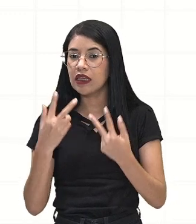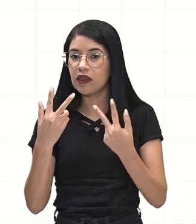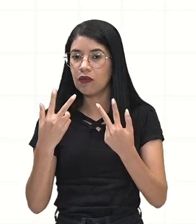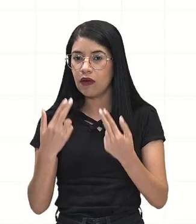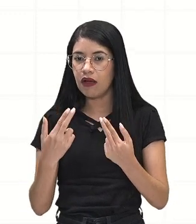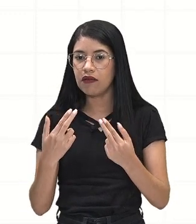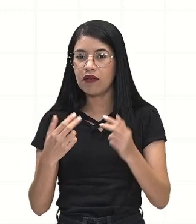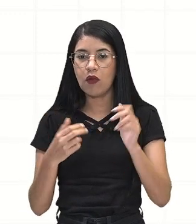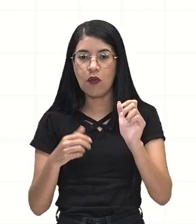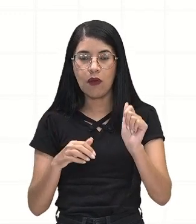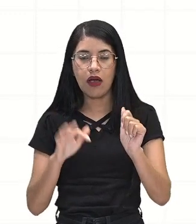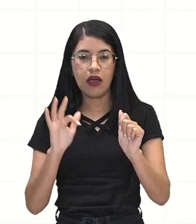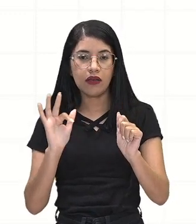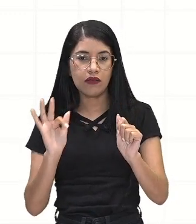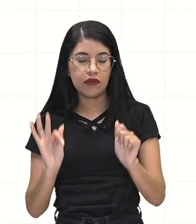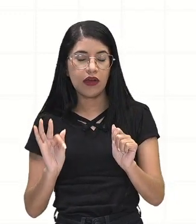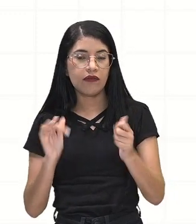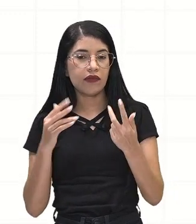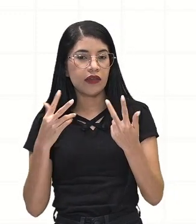verdinho. Então, A